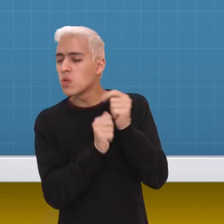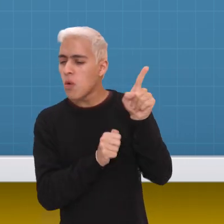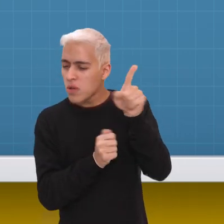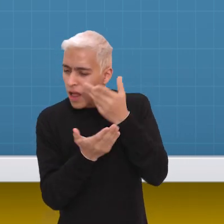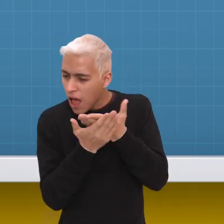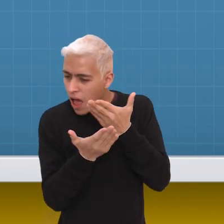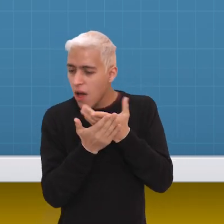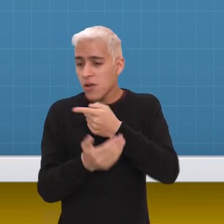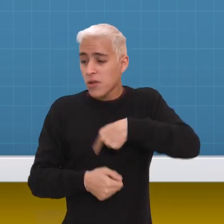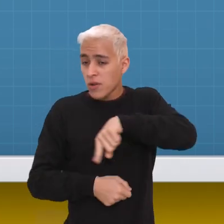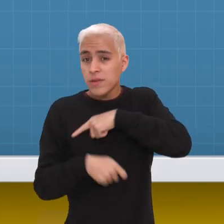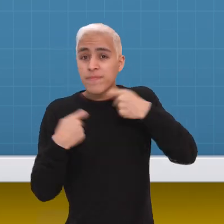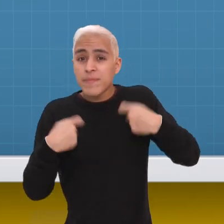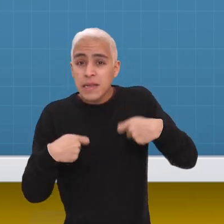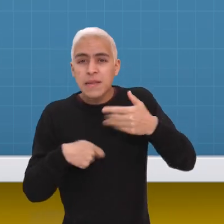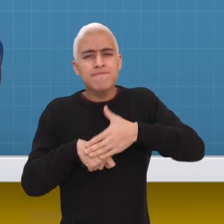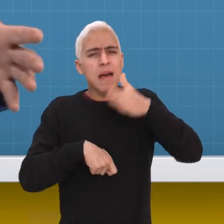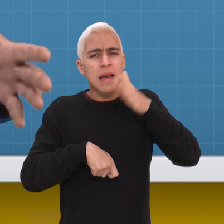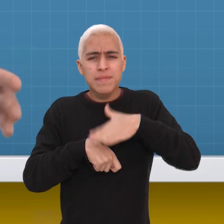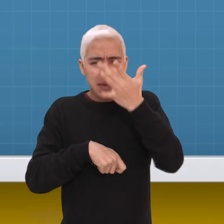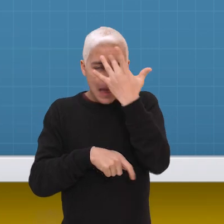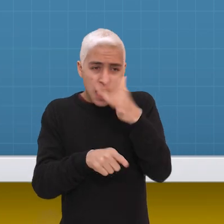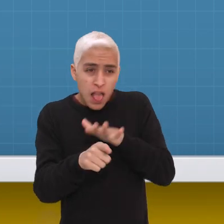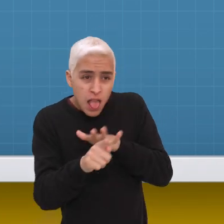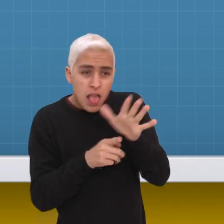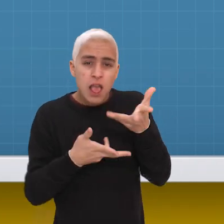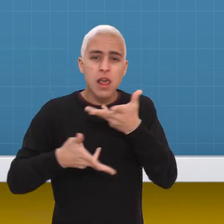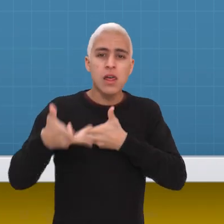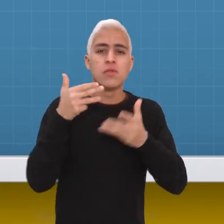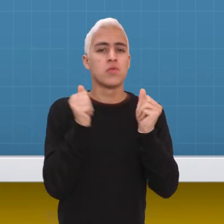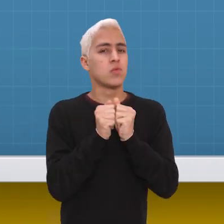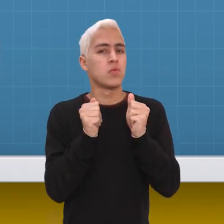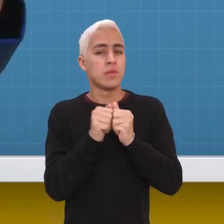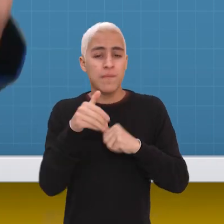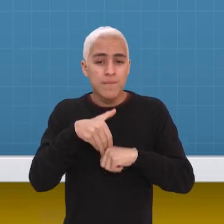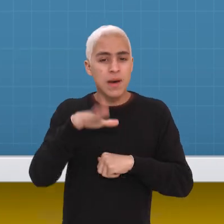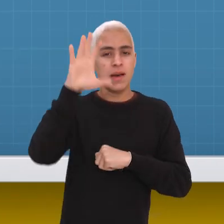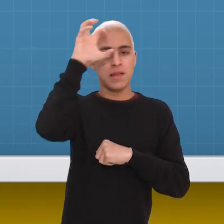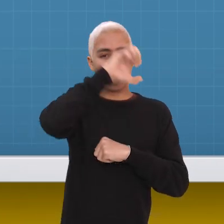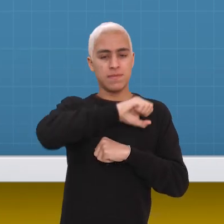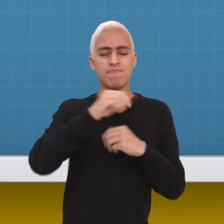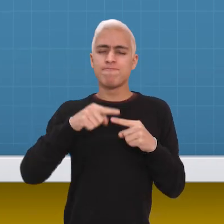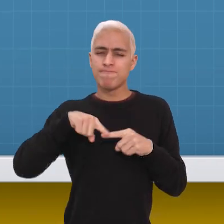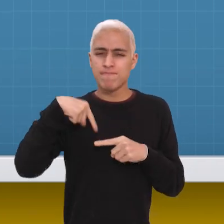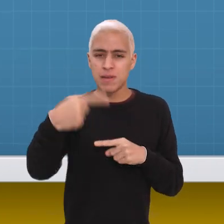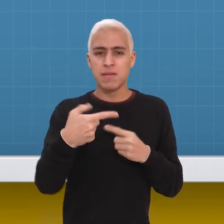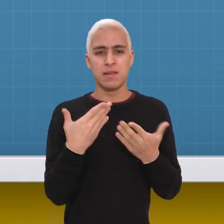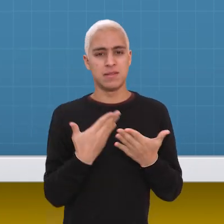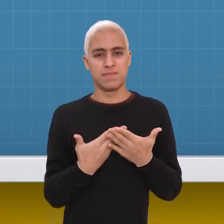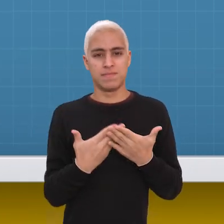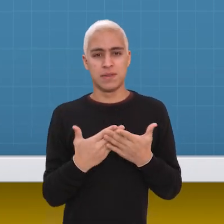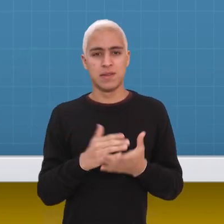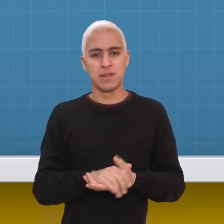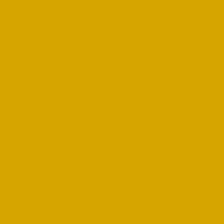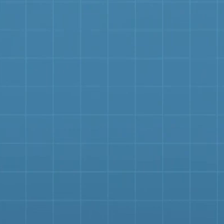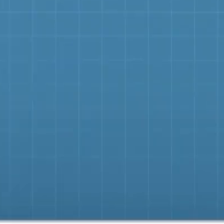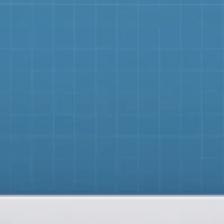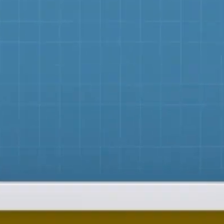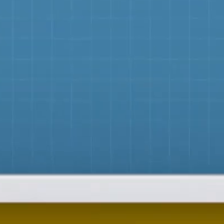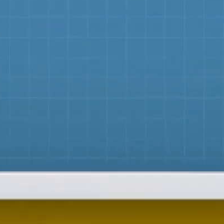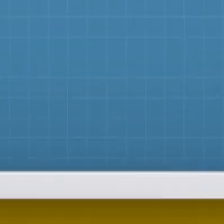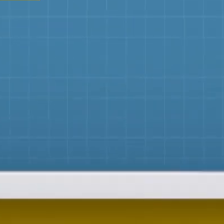junto essas aulas. A gente precisa, quanto mais gente tiver nesse processo com a gente, mais vamos aprender. Até a próxima aula.